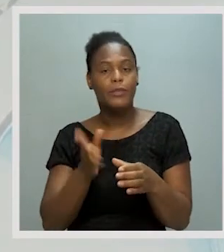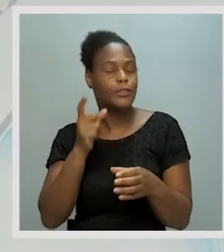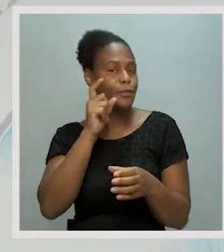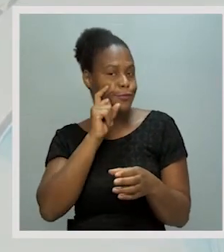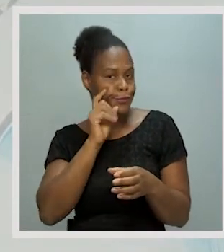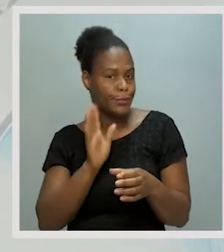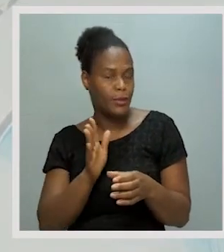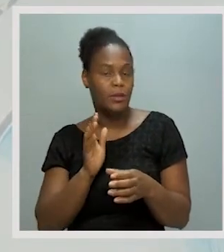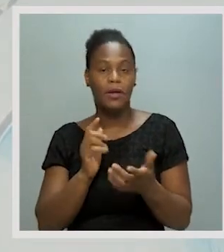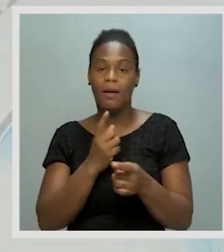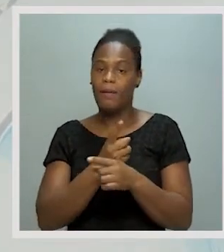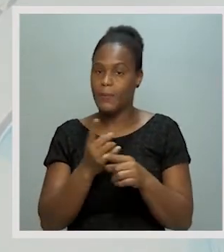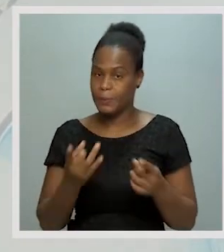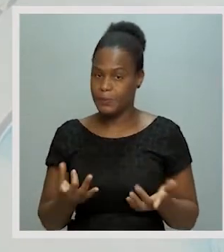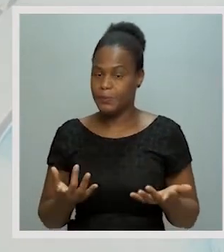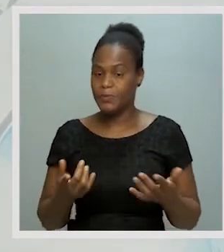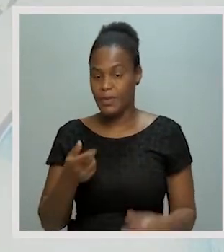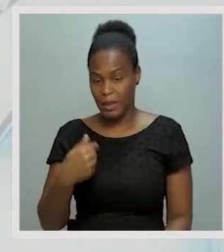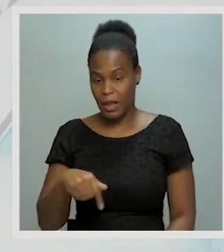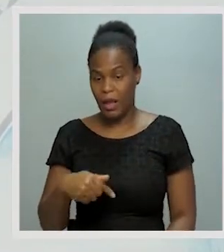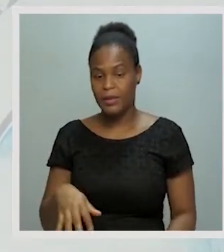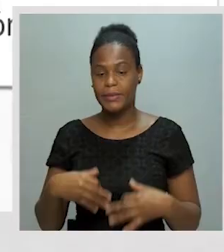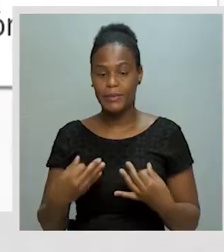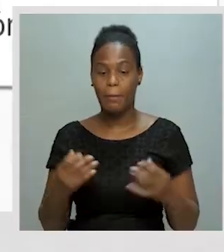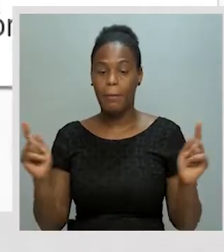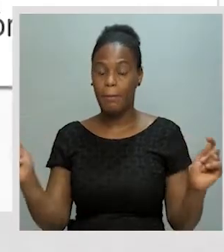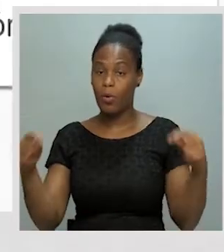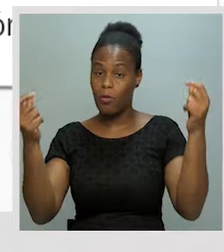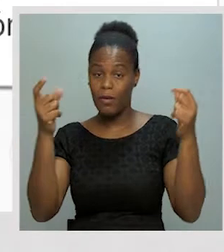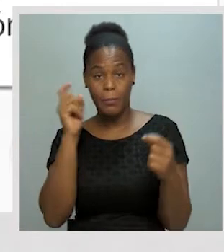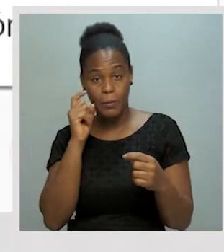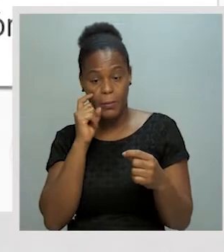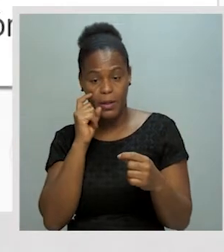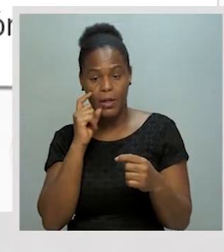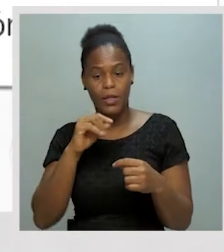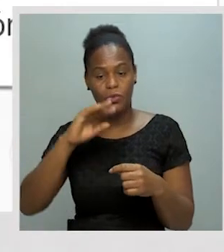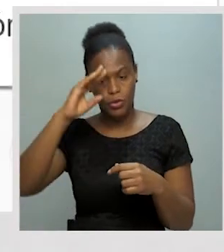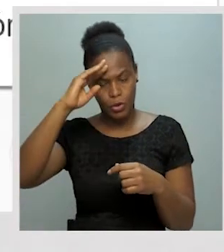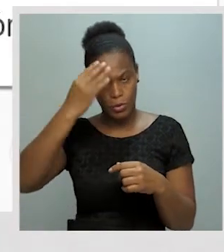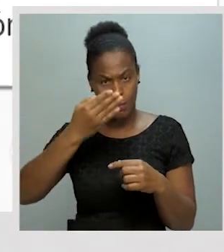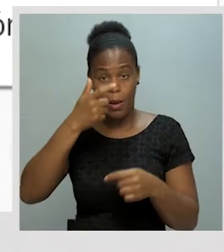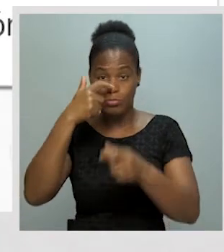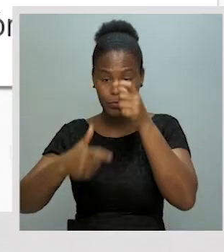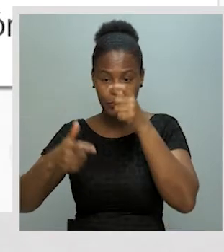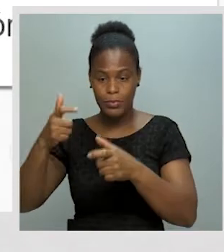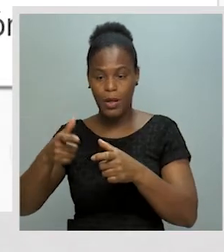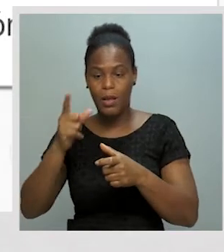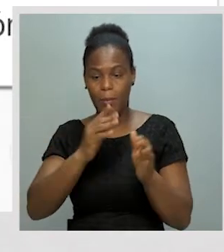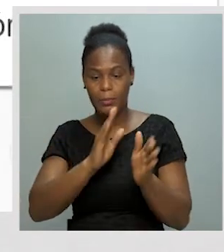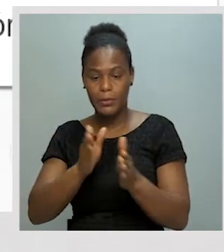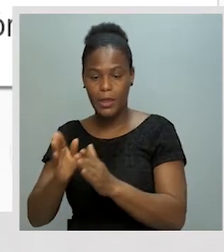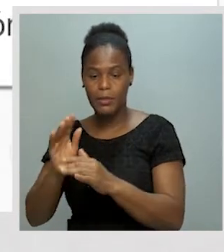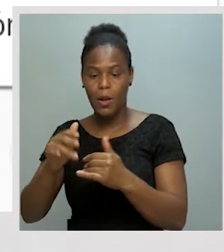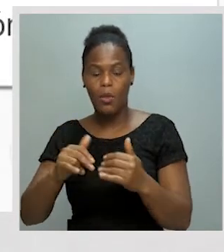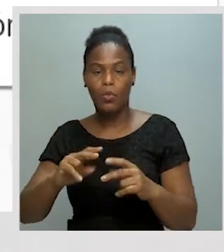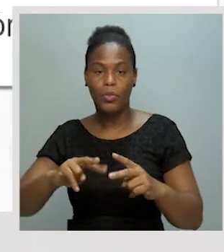ser preservado. Então, temos sempre que promover a conservação da sabedoria popular e processos na